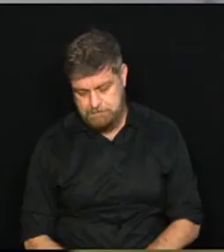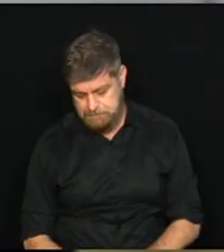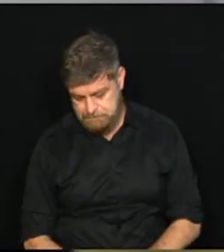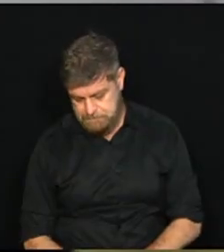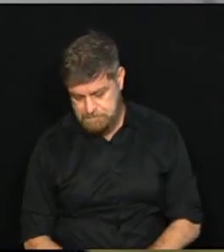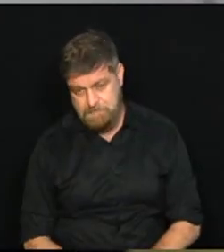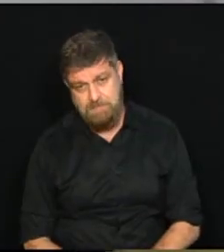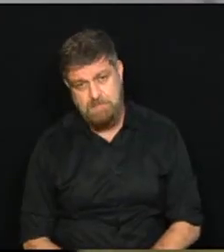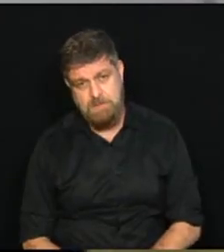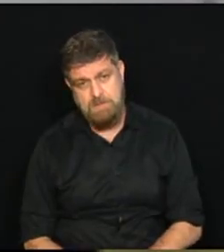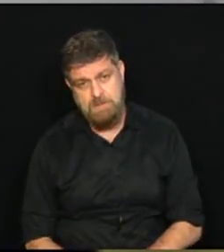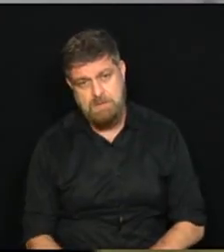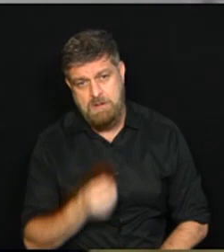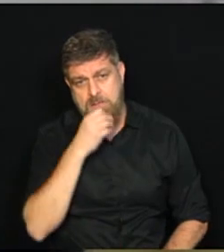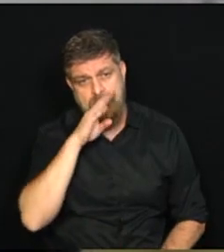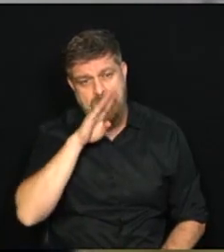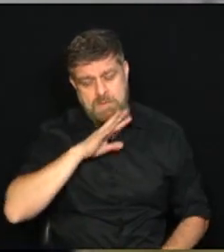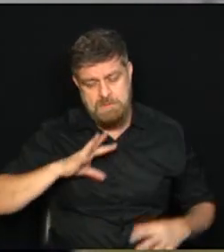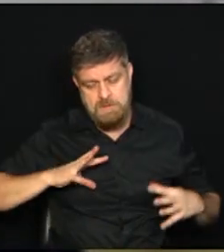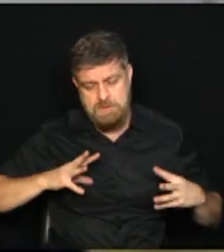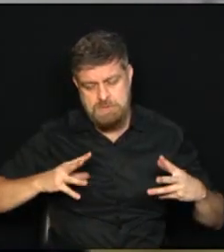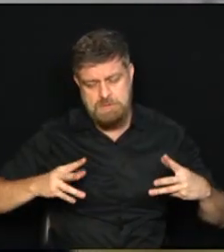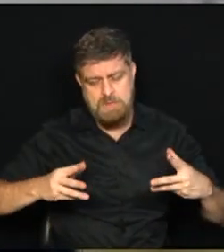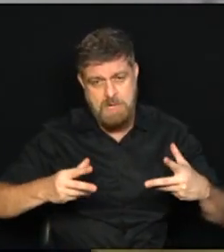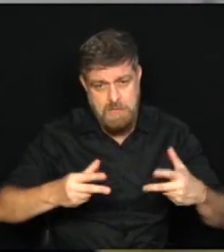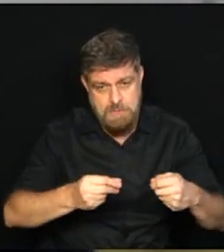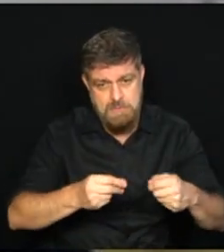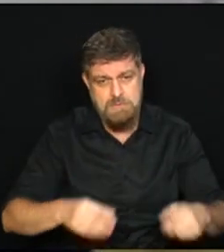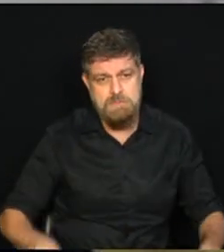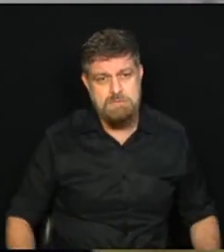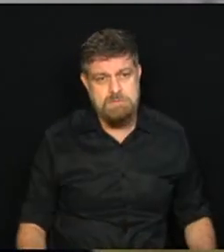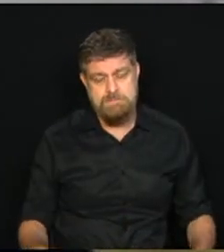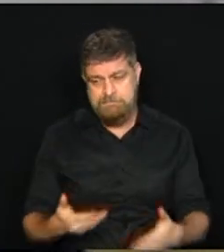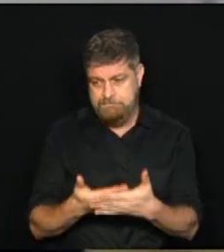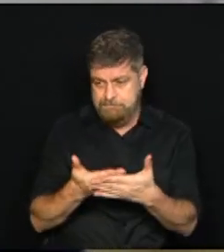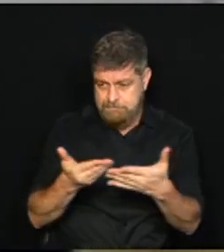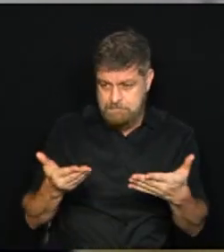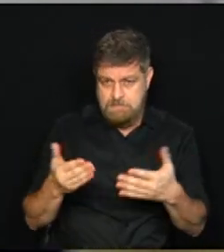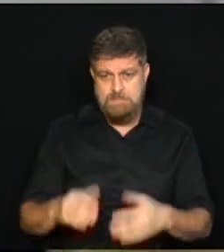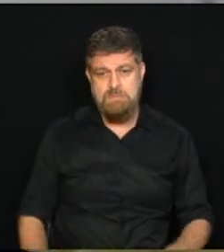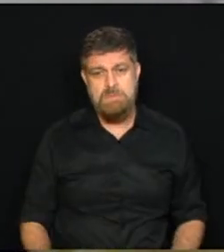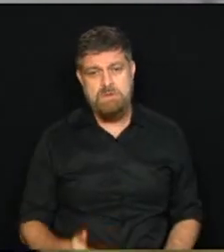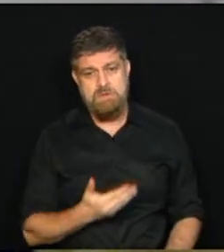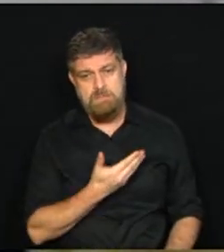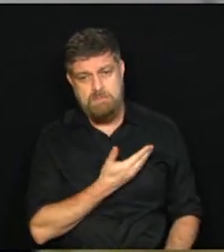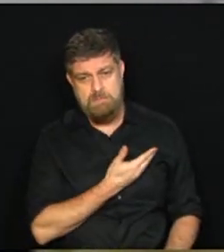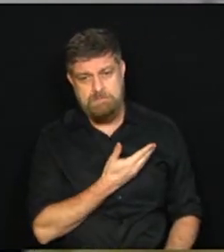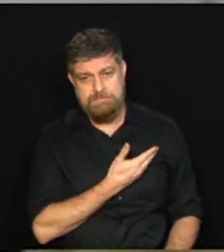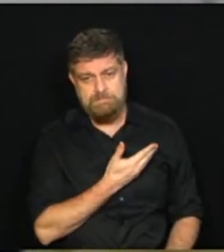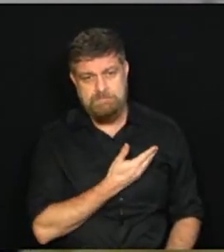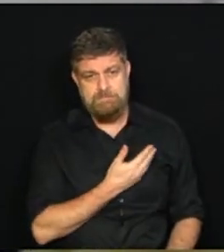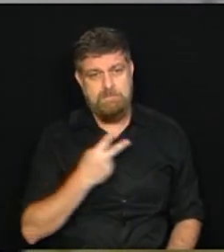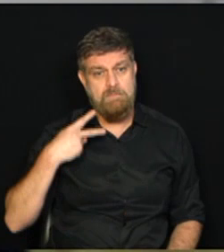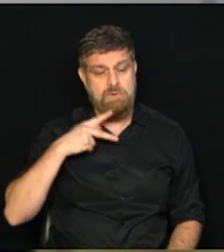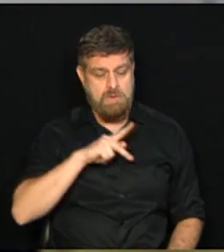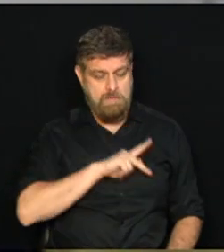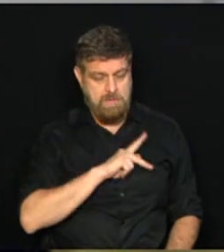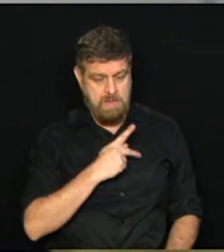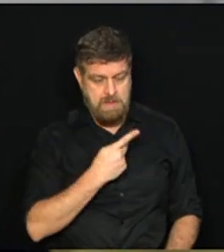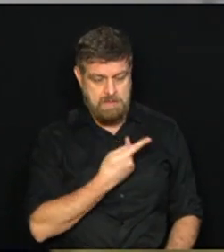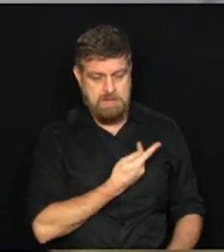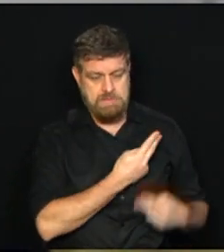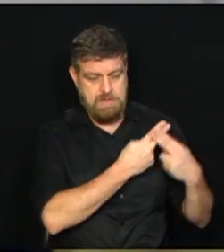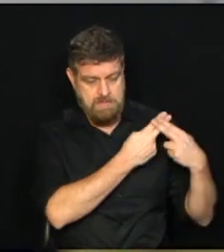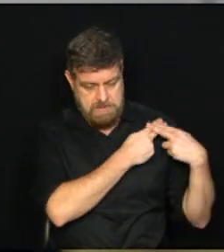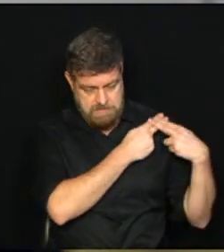Boa tarde a todos, a todas. Boa tarde, nosso colega, vereador Paulo Haddad, que preside a